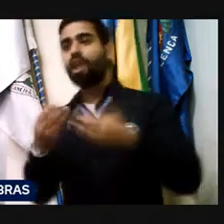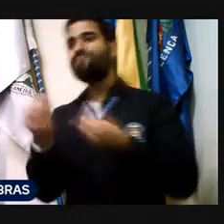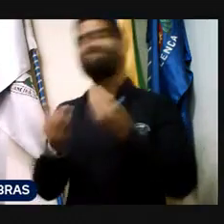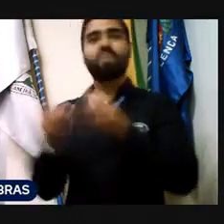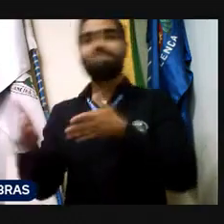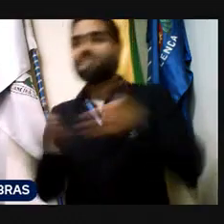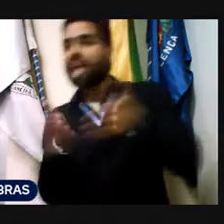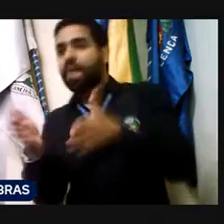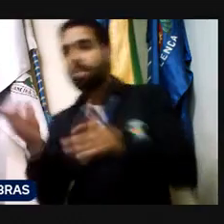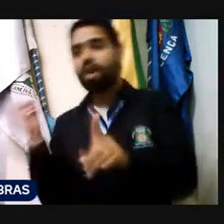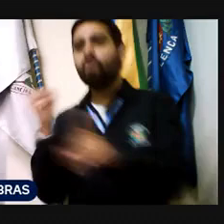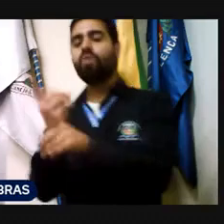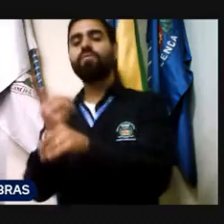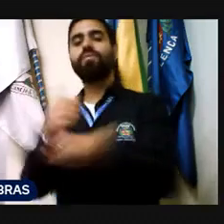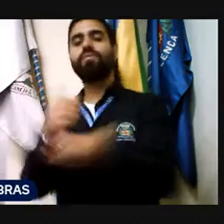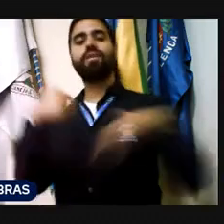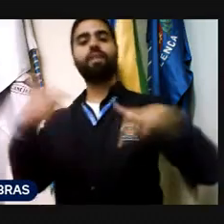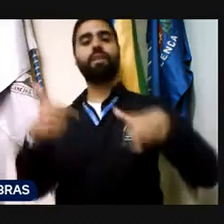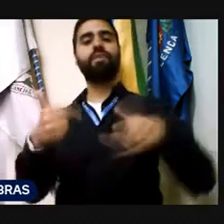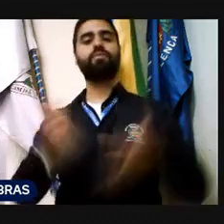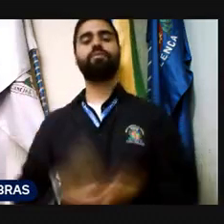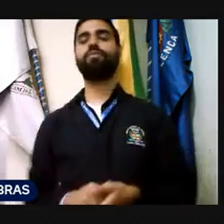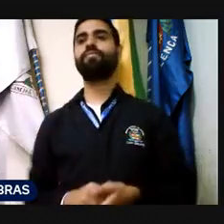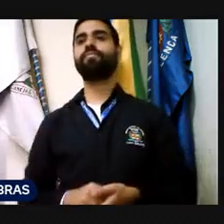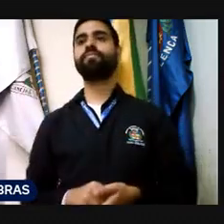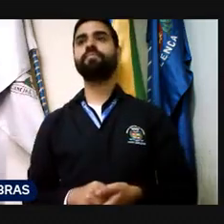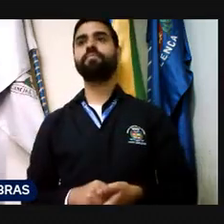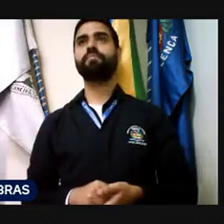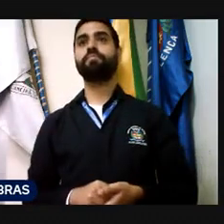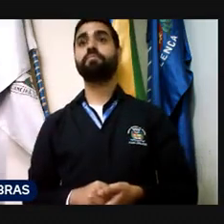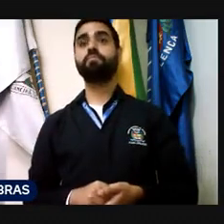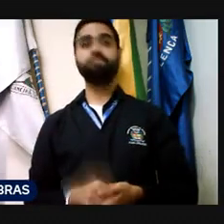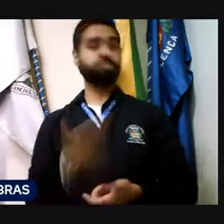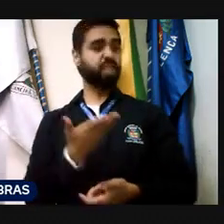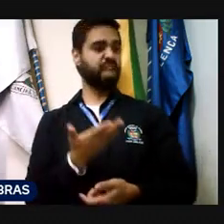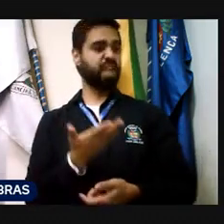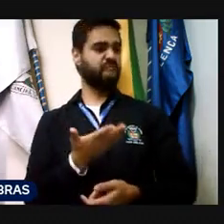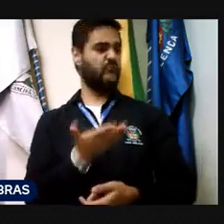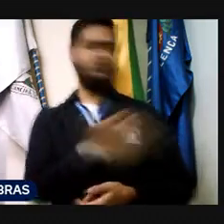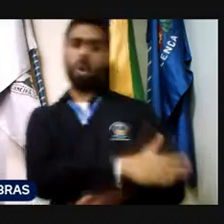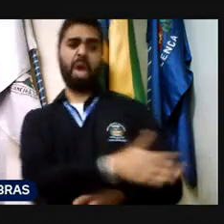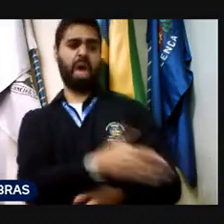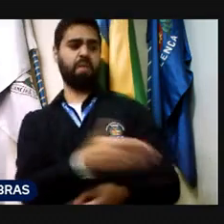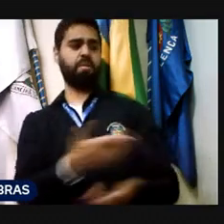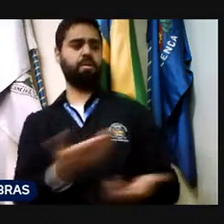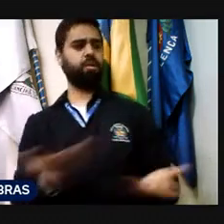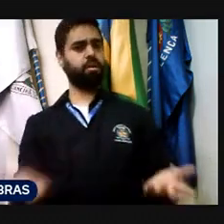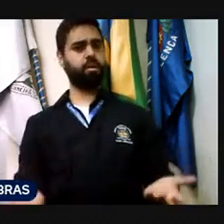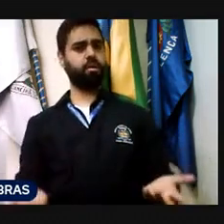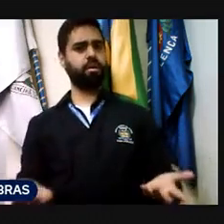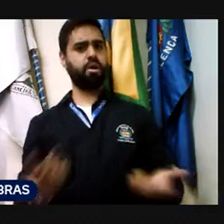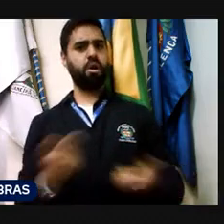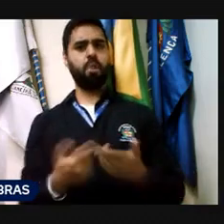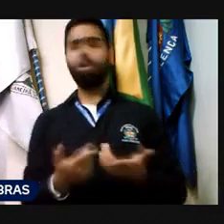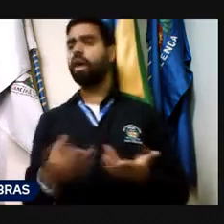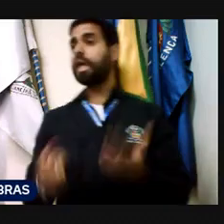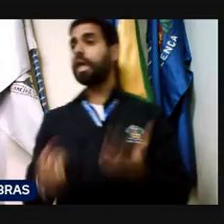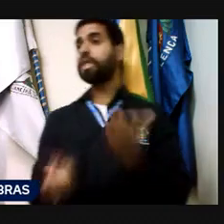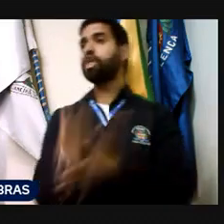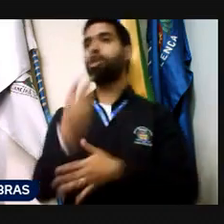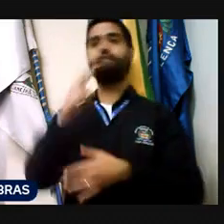de soluções de emprego. Ele é contra isso? Por quê? Porque foi a autoria